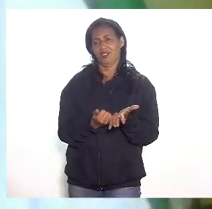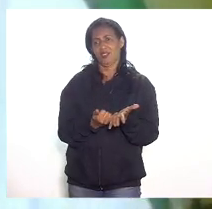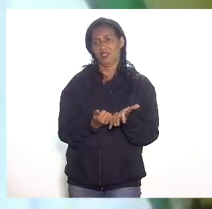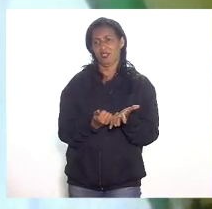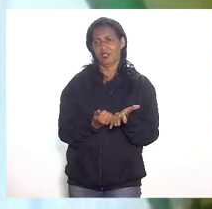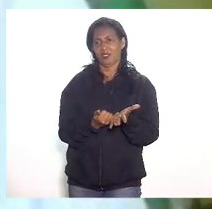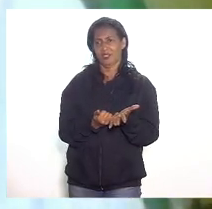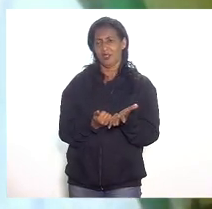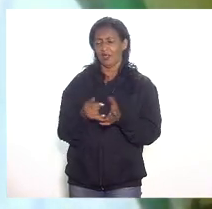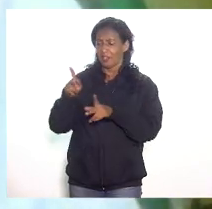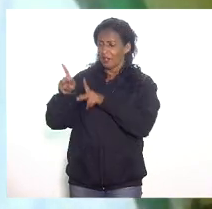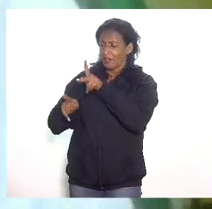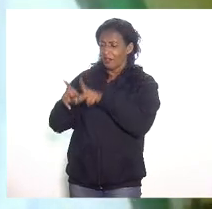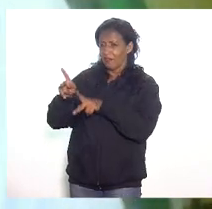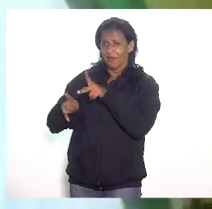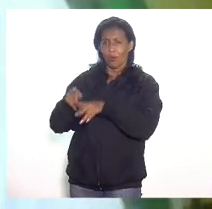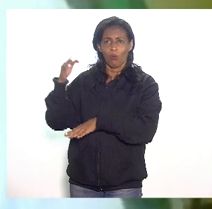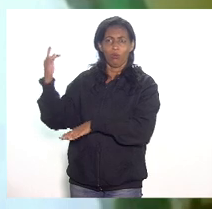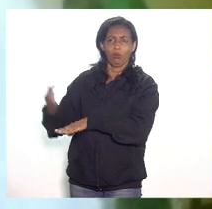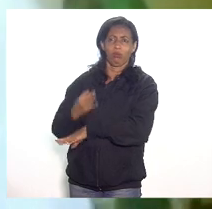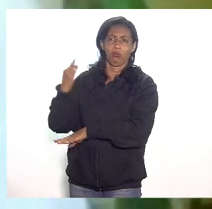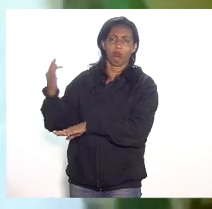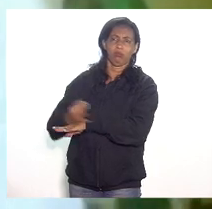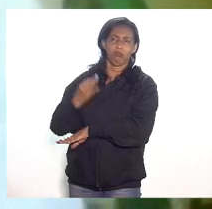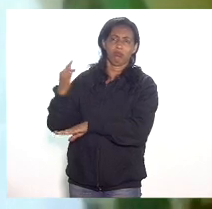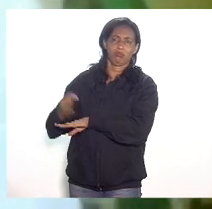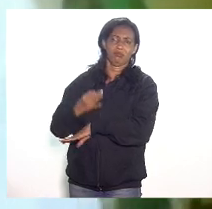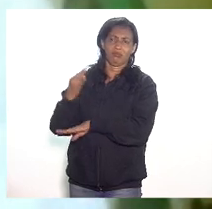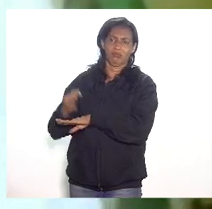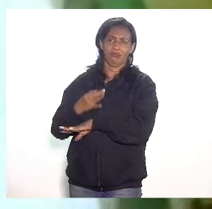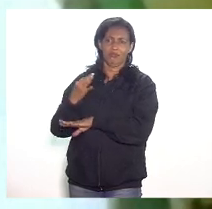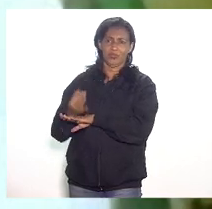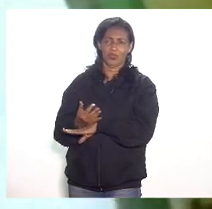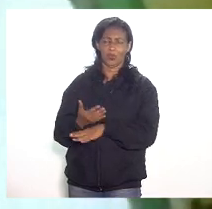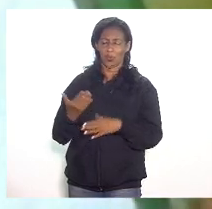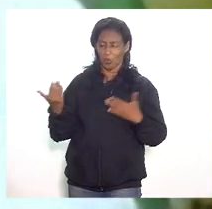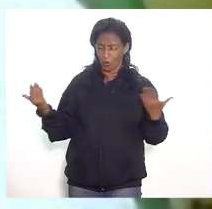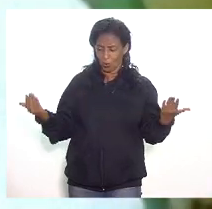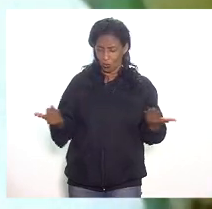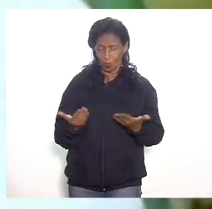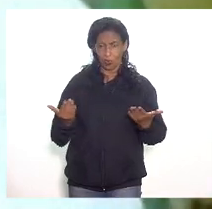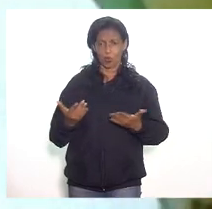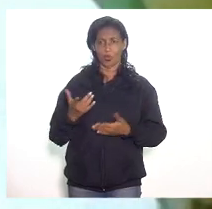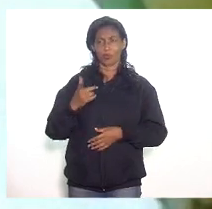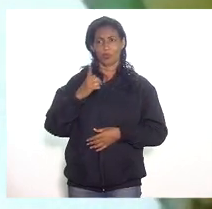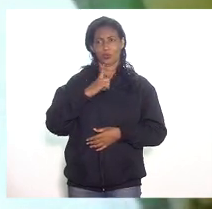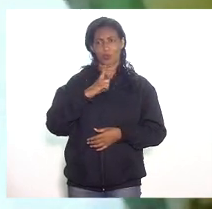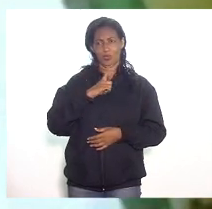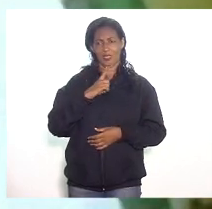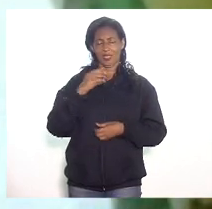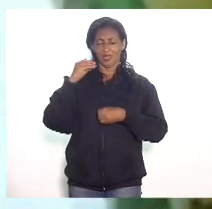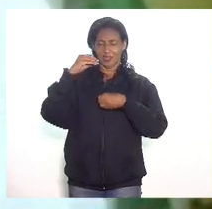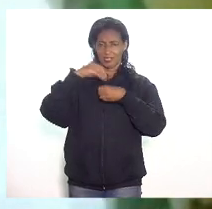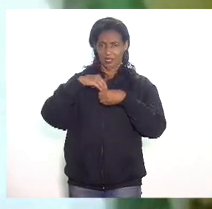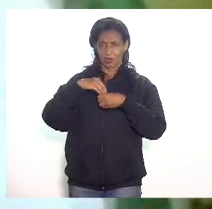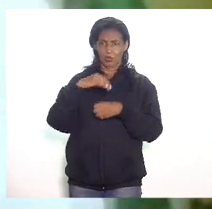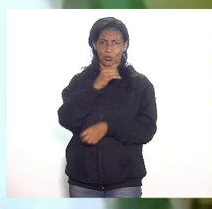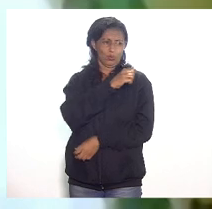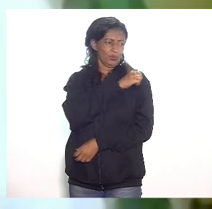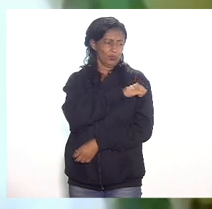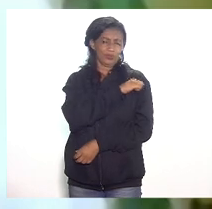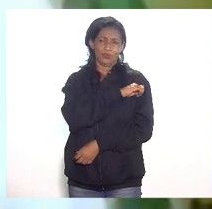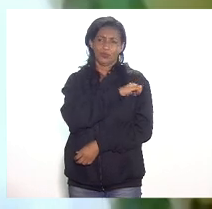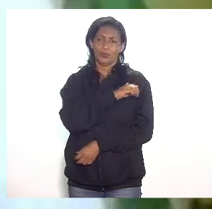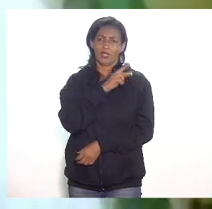aguenta mais. Hoje só tem um constrangimento dentro do município do Rio de Janeiro que